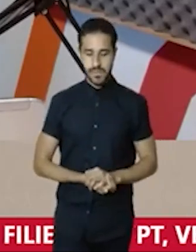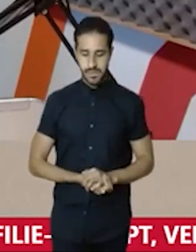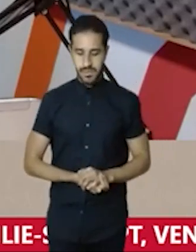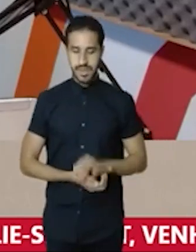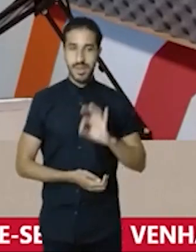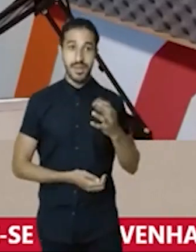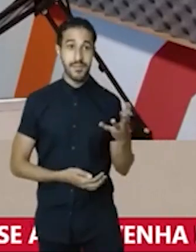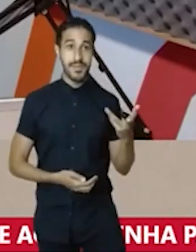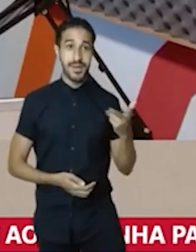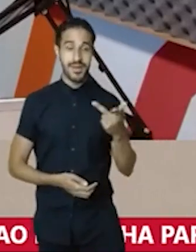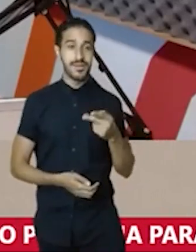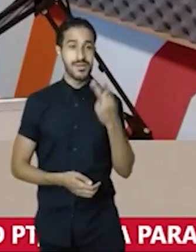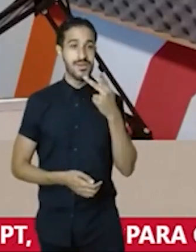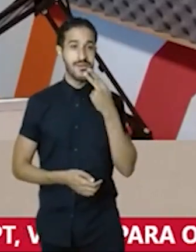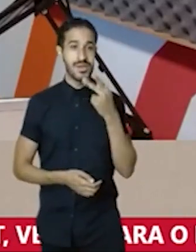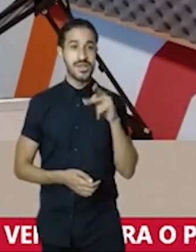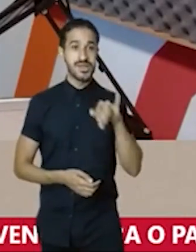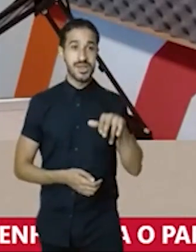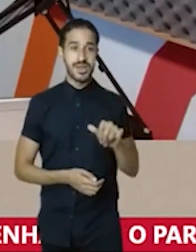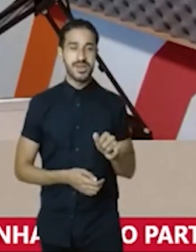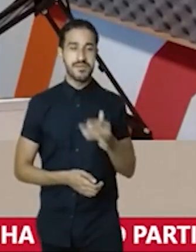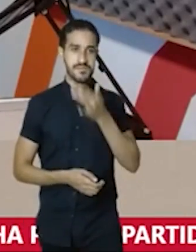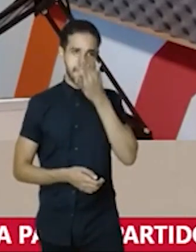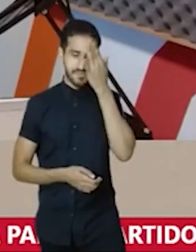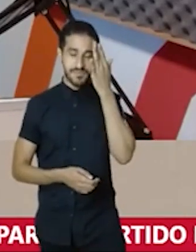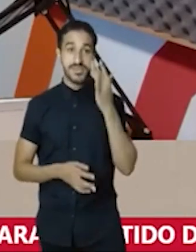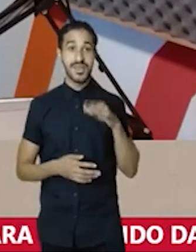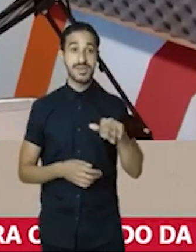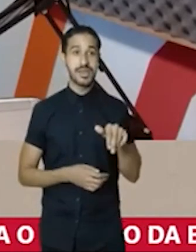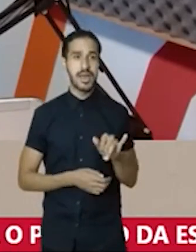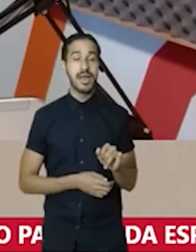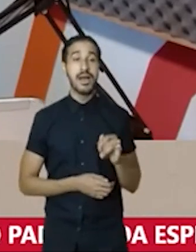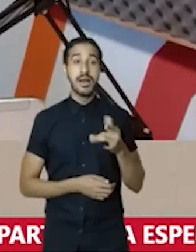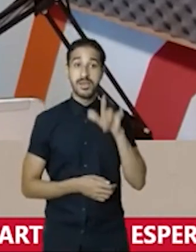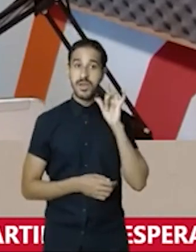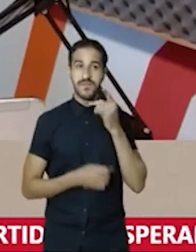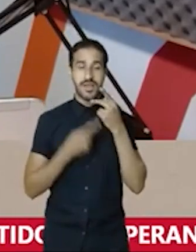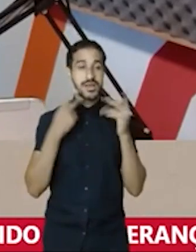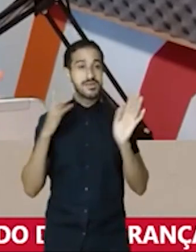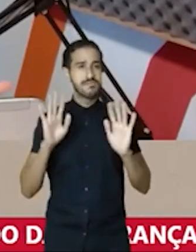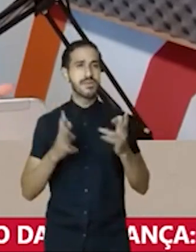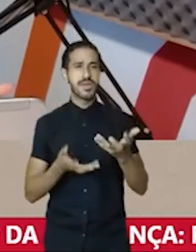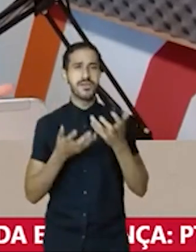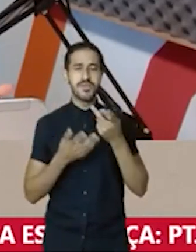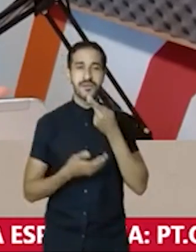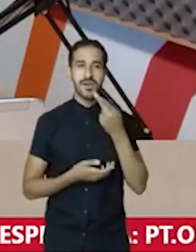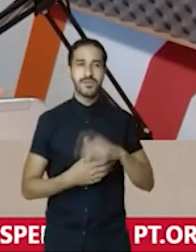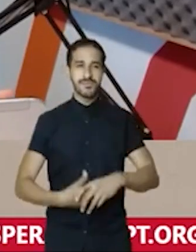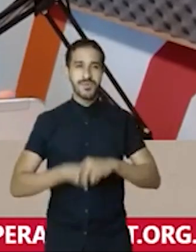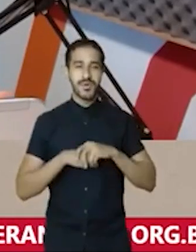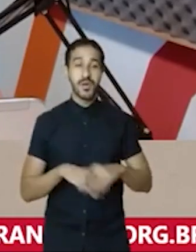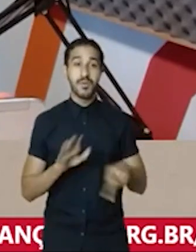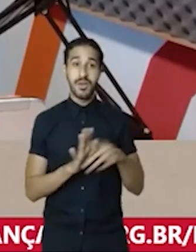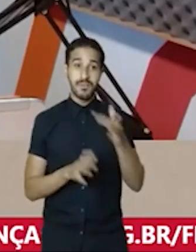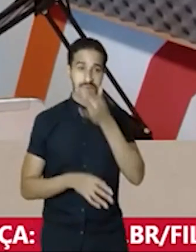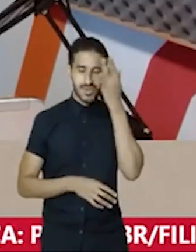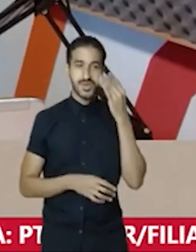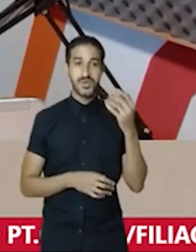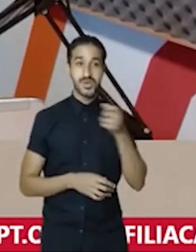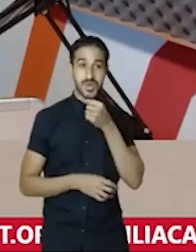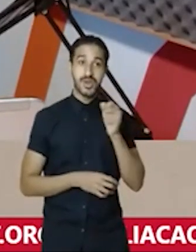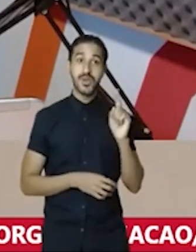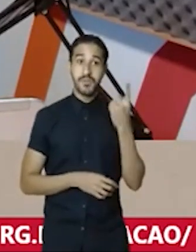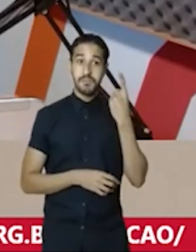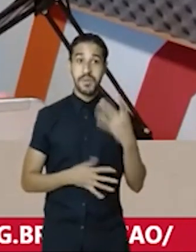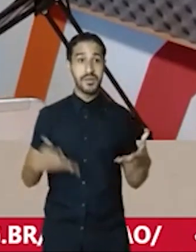Tá aí, maravilha a convocação da Janaína, pessoal. E, Janaína, antes da gente se despedir, eu gostaria que você fizesse uma saudação ao público do jornal, já que é a sua